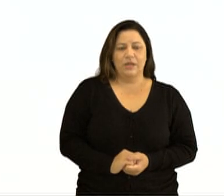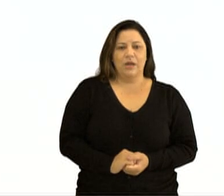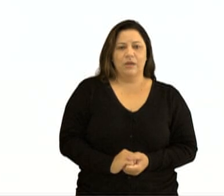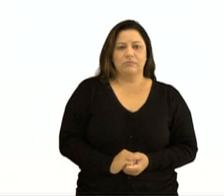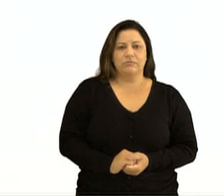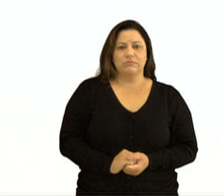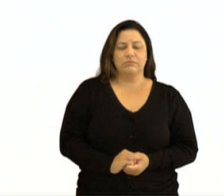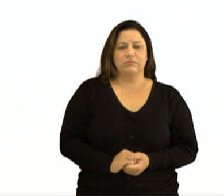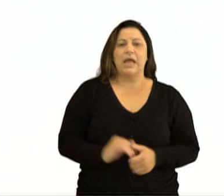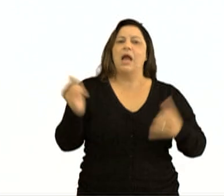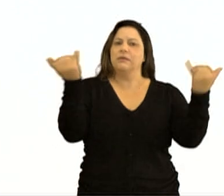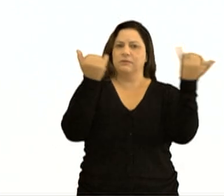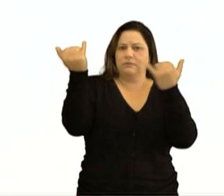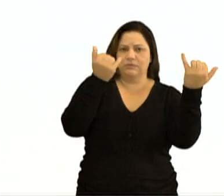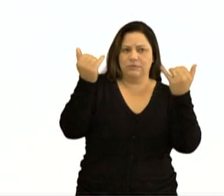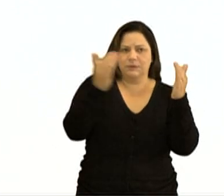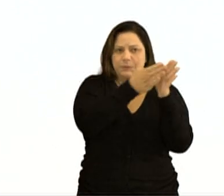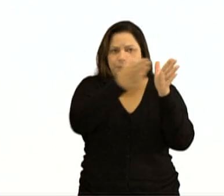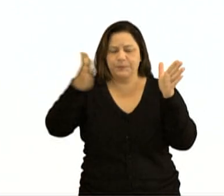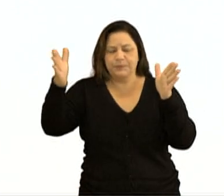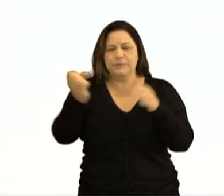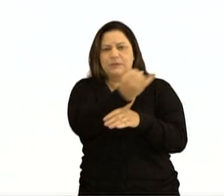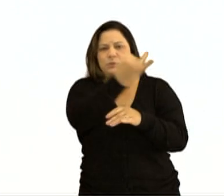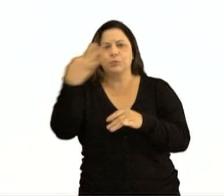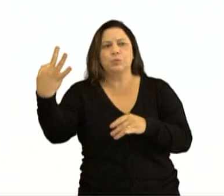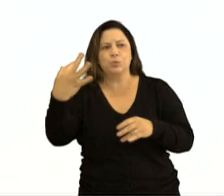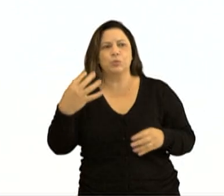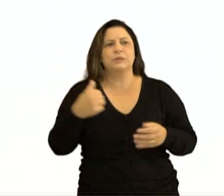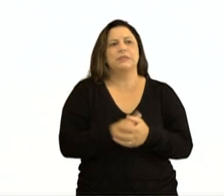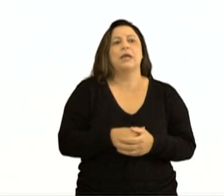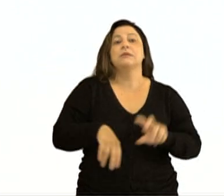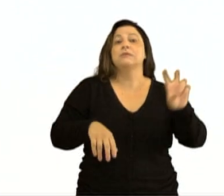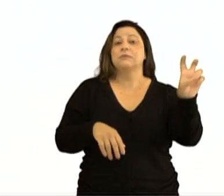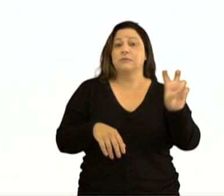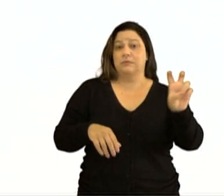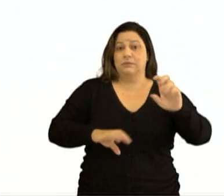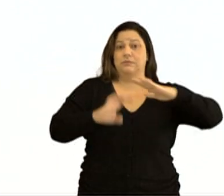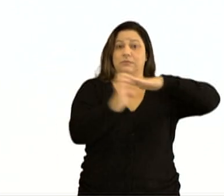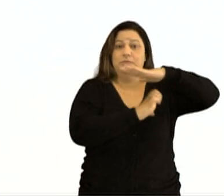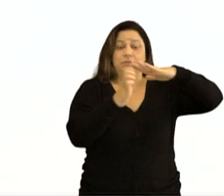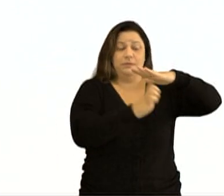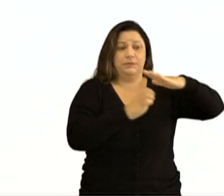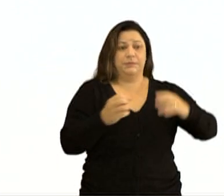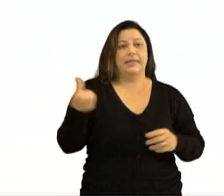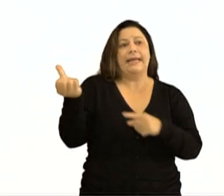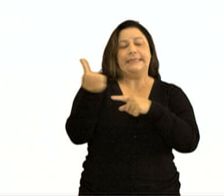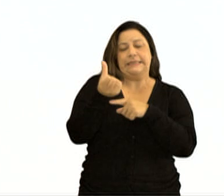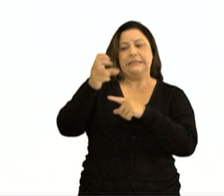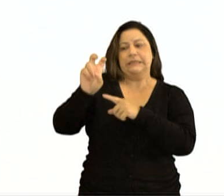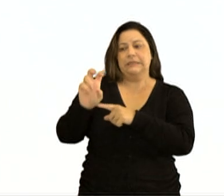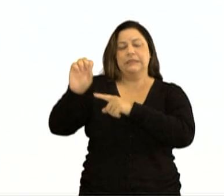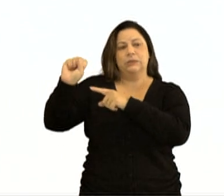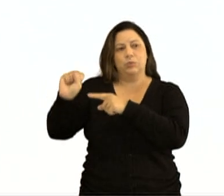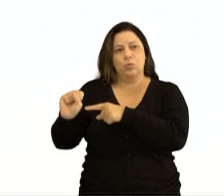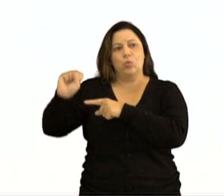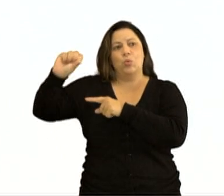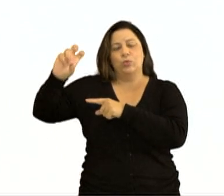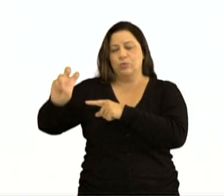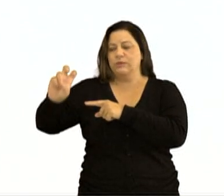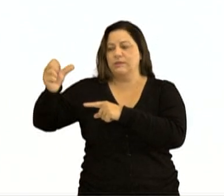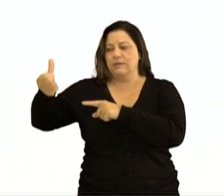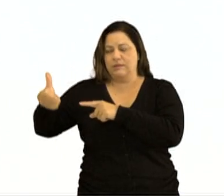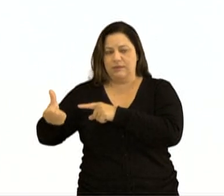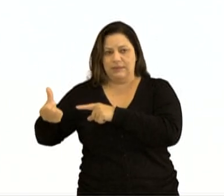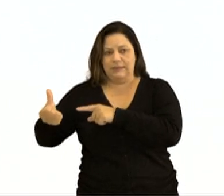são as quantidades de empregados de 5 empresas. 6, 5, 8, 5 e